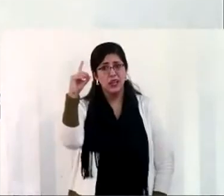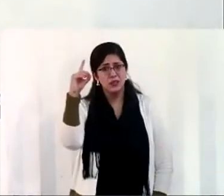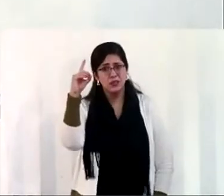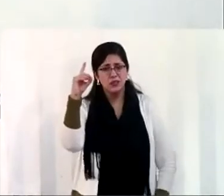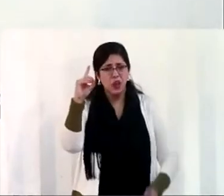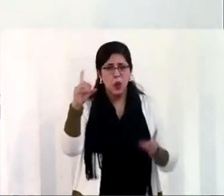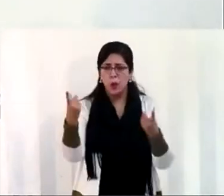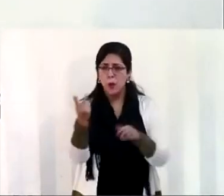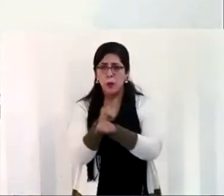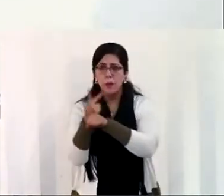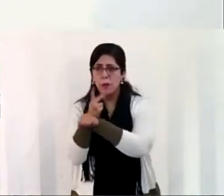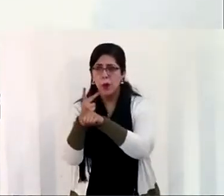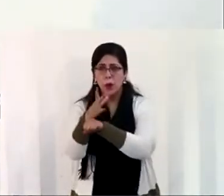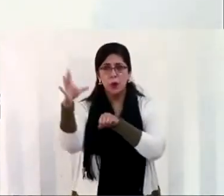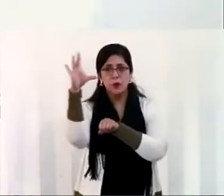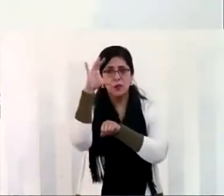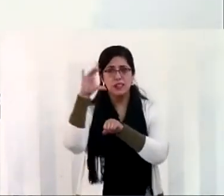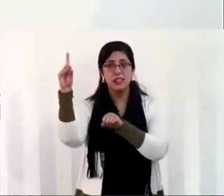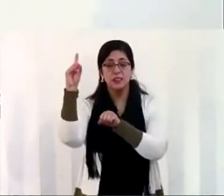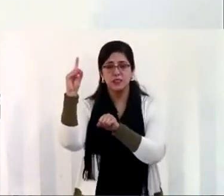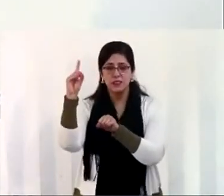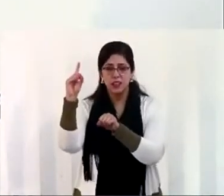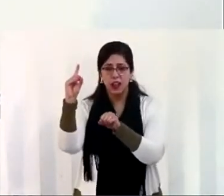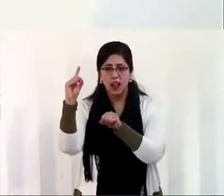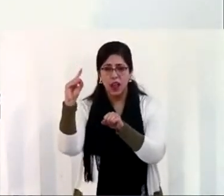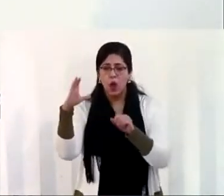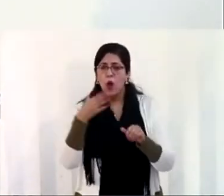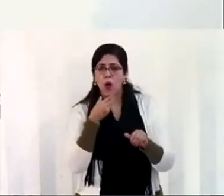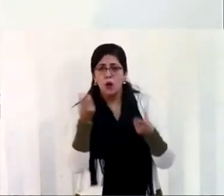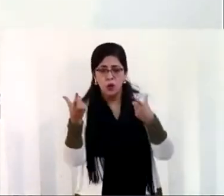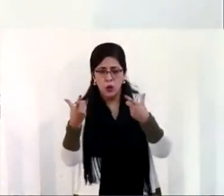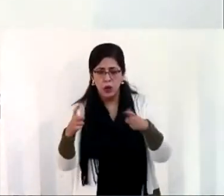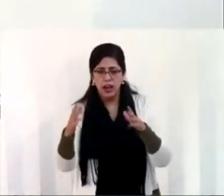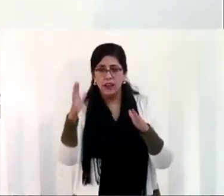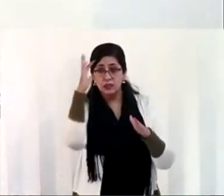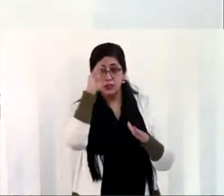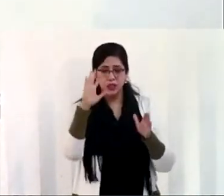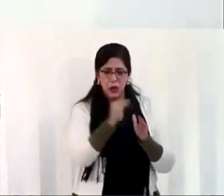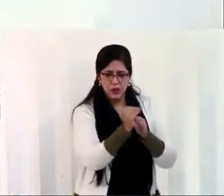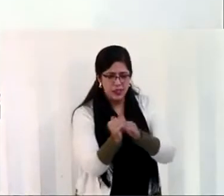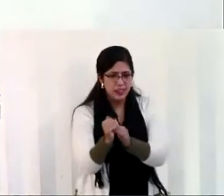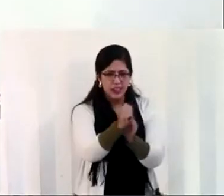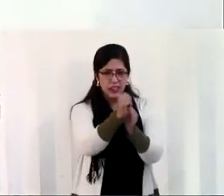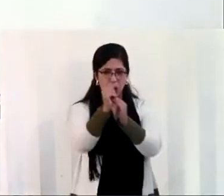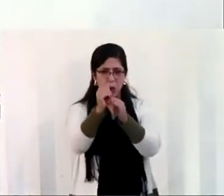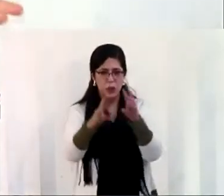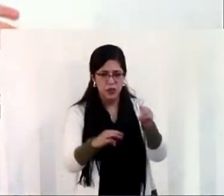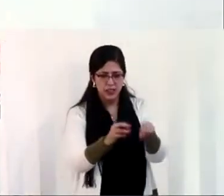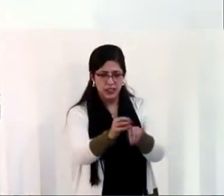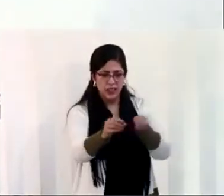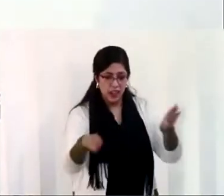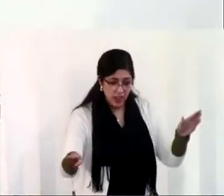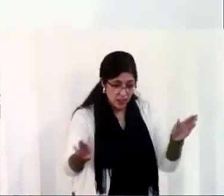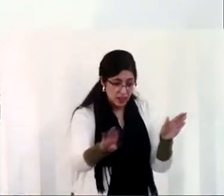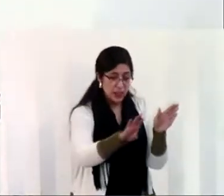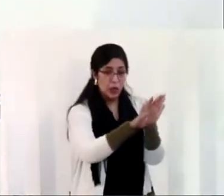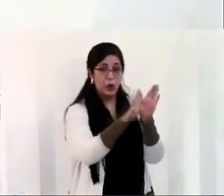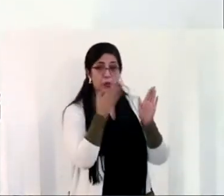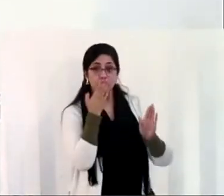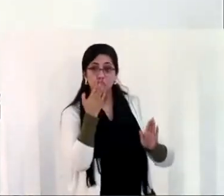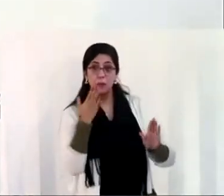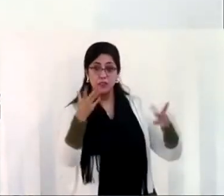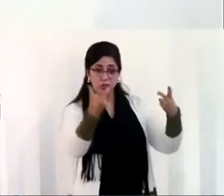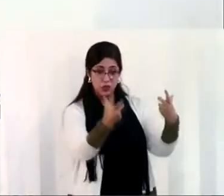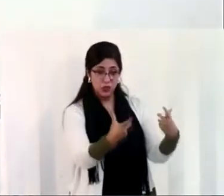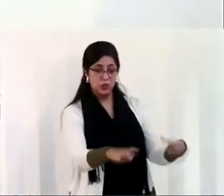está o Senhor que nos fez subir da terra do Egito? Que nos guiou através do deserto, por uma terra que era uma terra de ermos e de covas, por uma